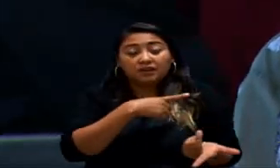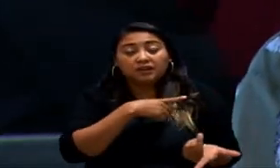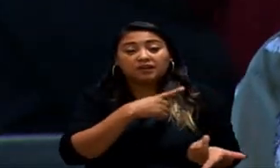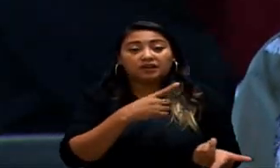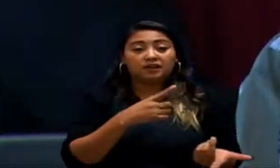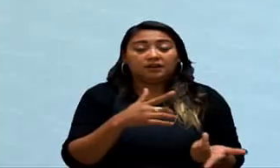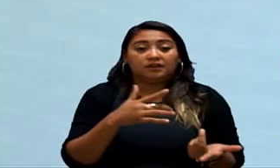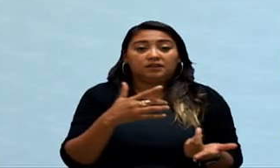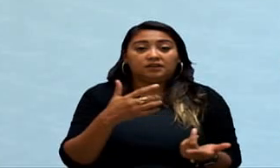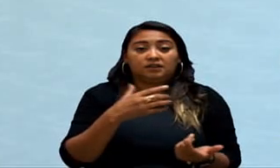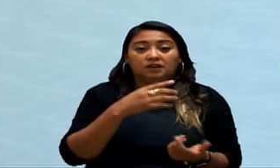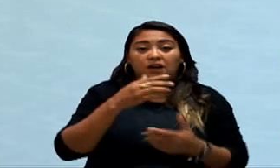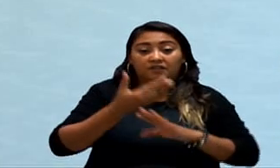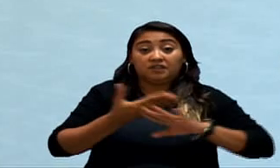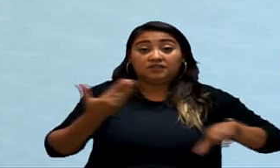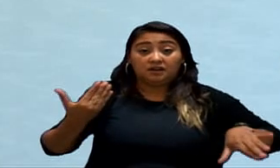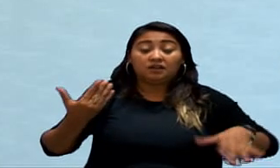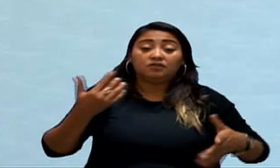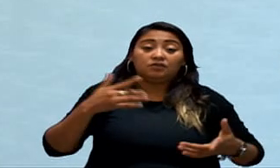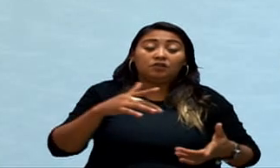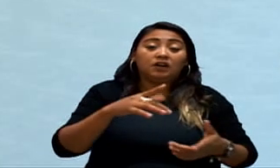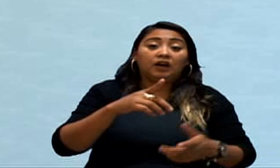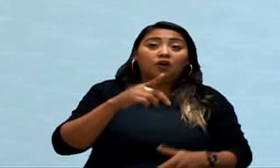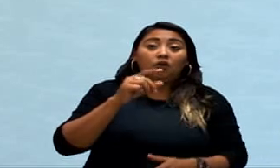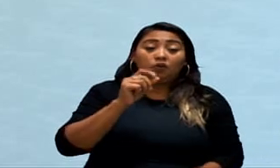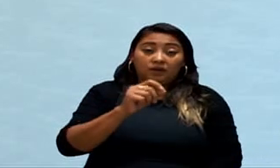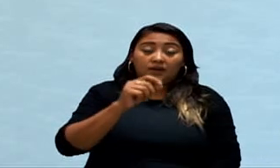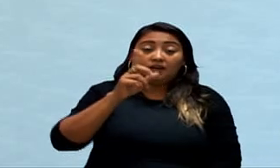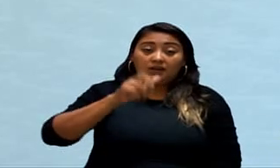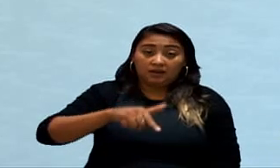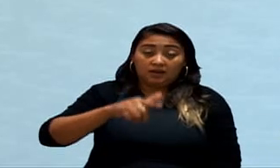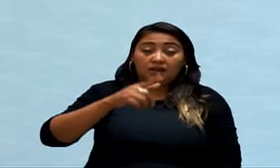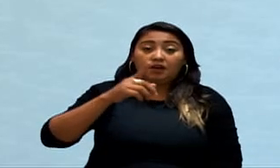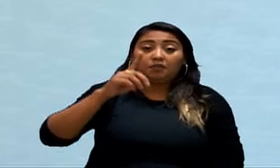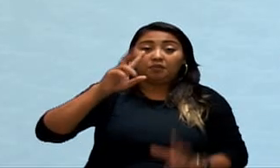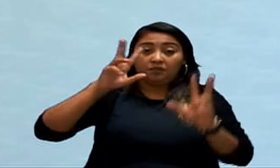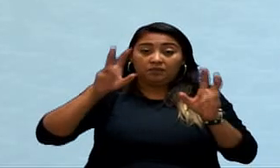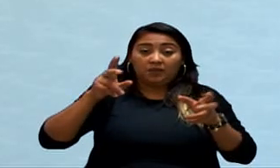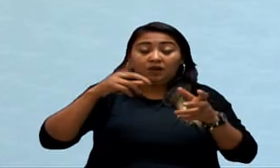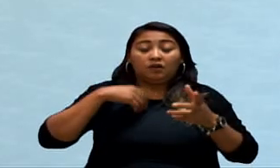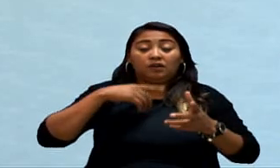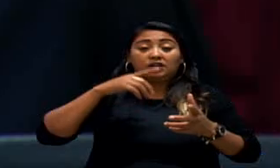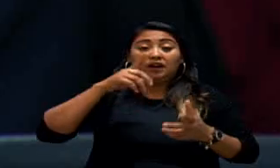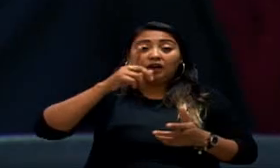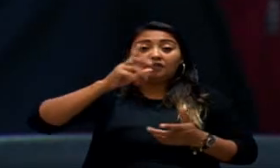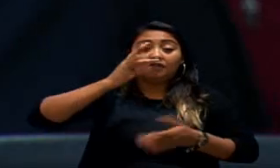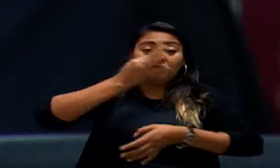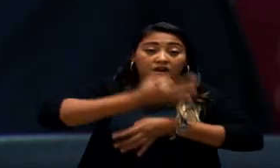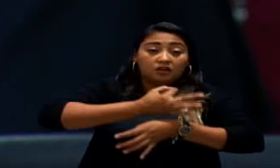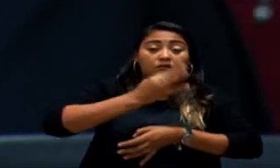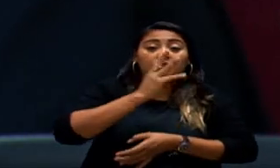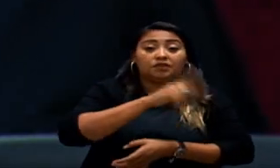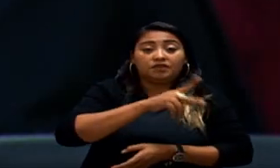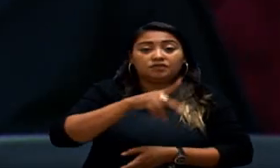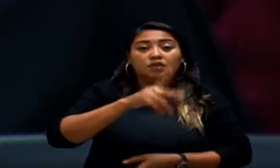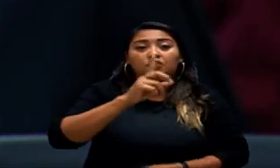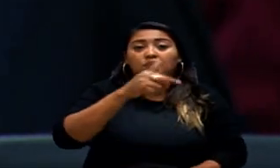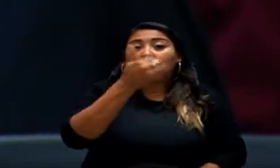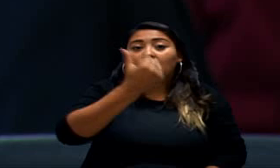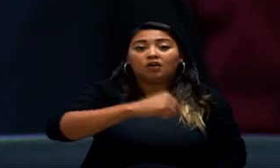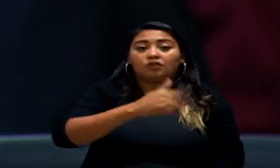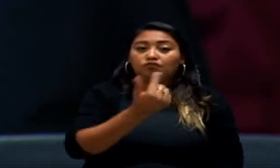está afastado, né? Mas o que é essa questão? Falta de professor é pior quando não tem. Claro.